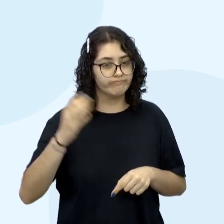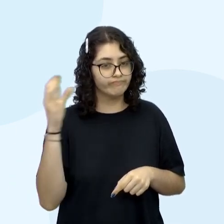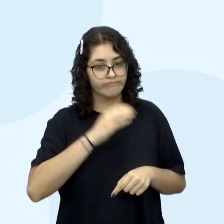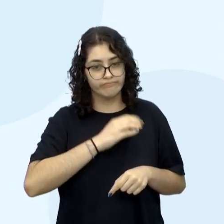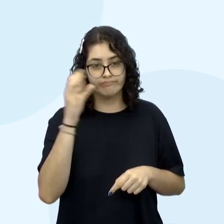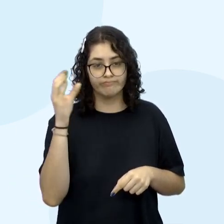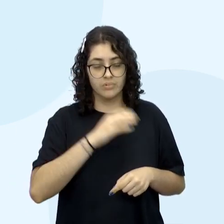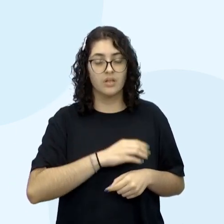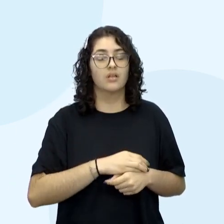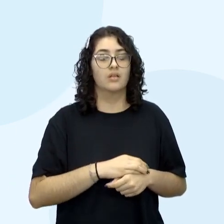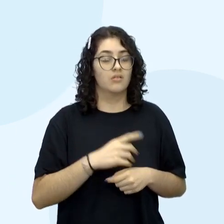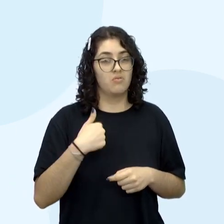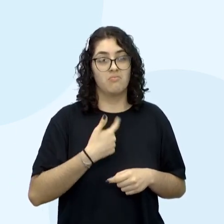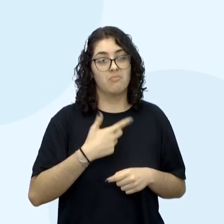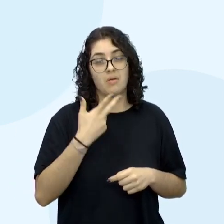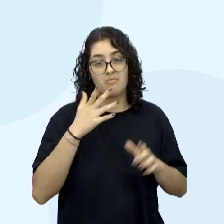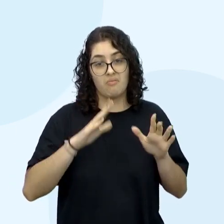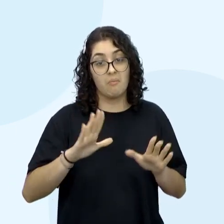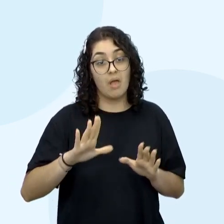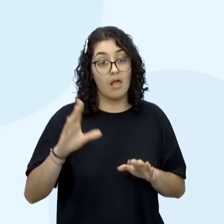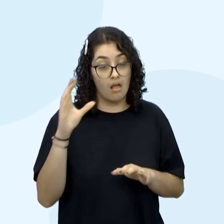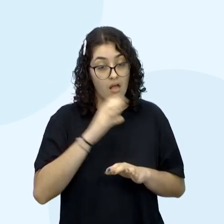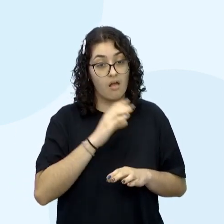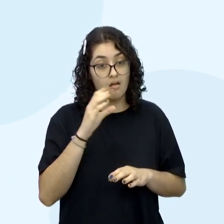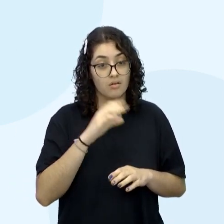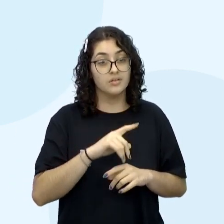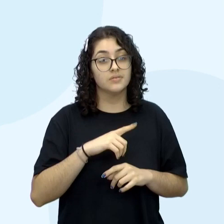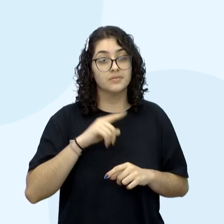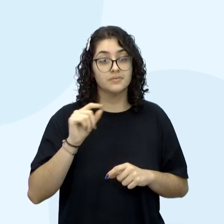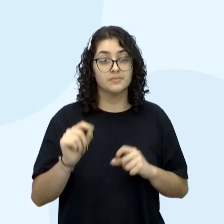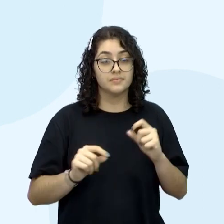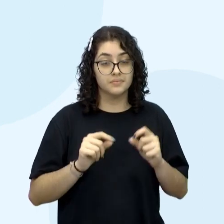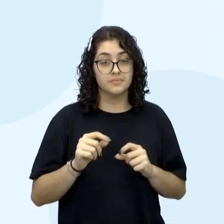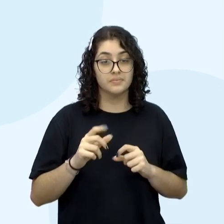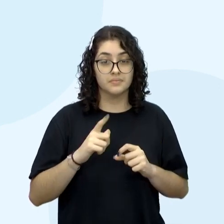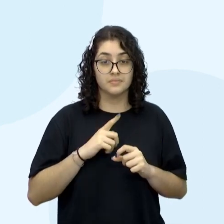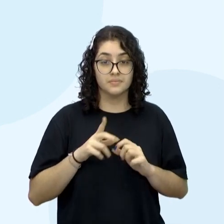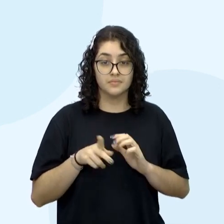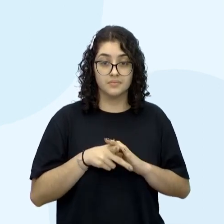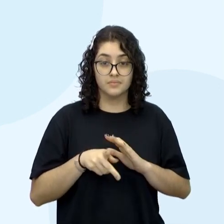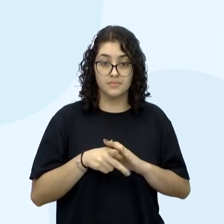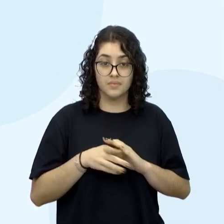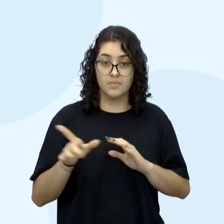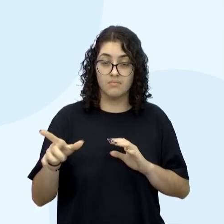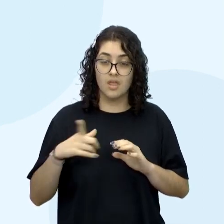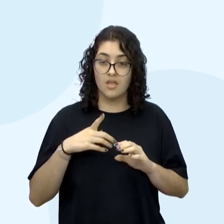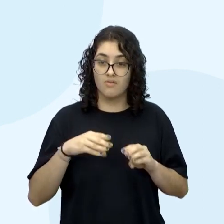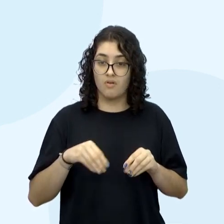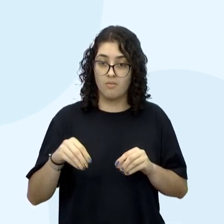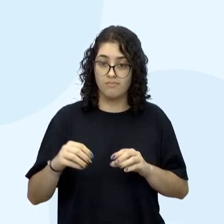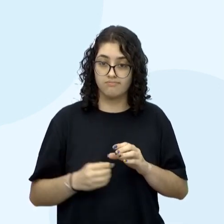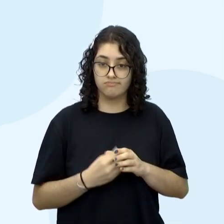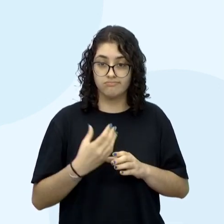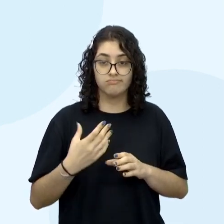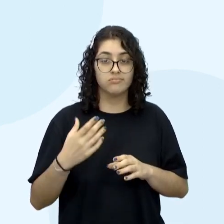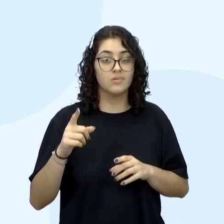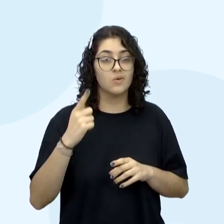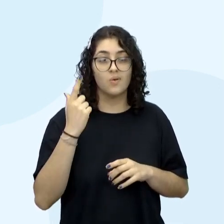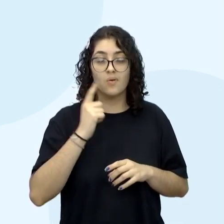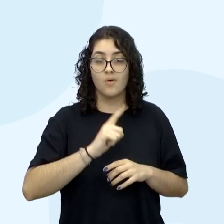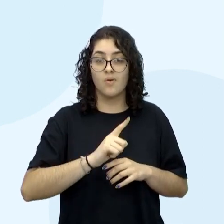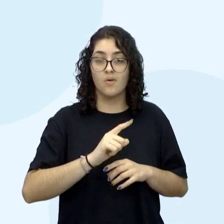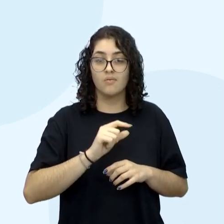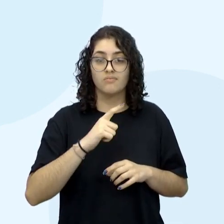para a rocha, para a gente talvez nem tanto, tá? E ela tem, obviamente, uma intensidade muito superior à formação do solo, fazendo com que o solo não consiga